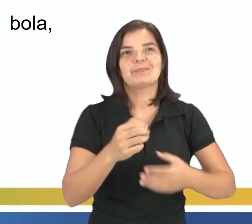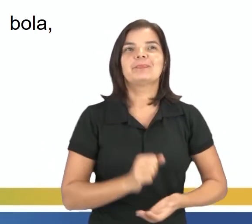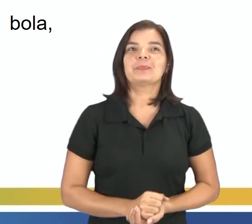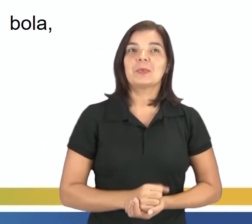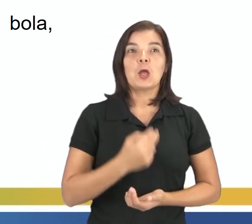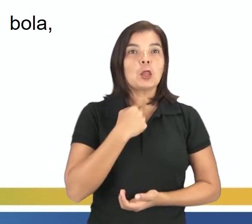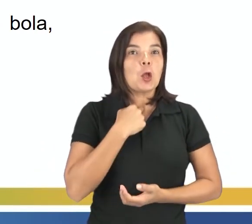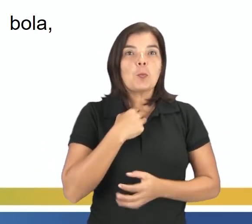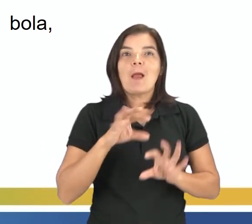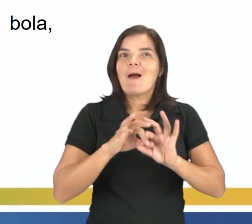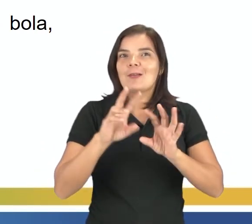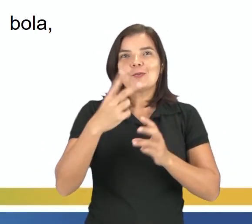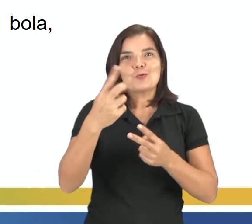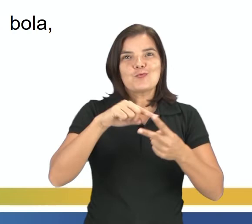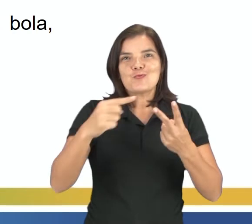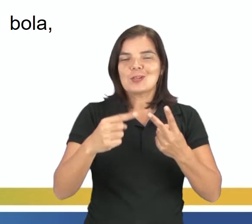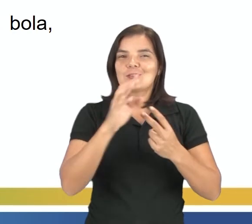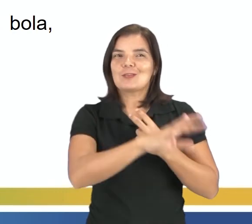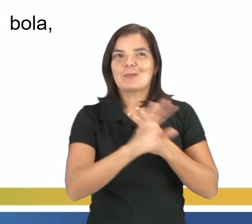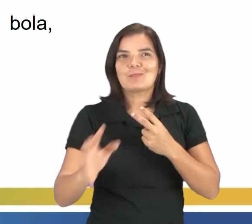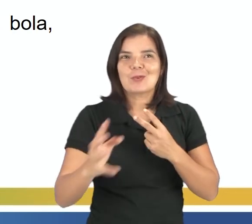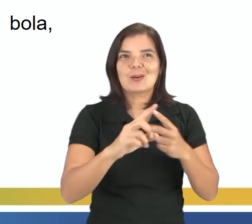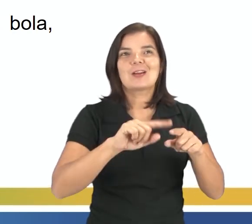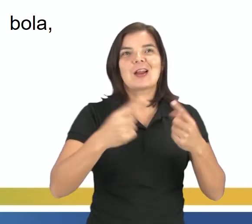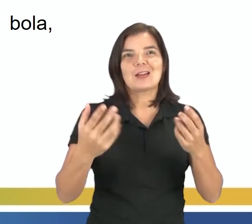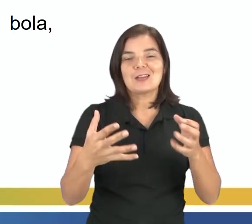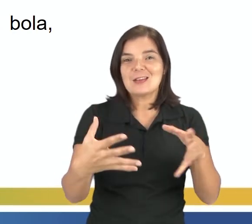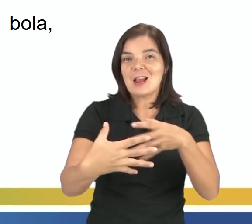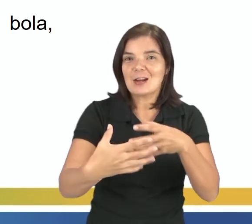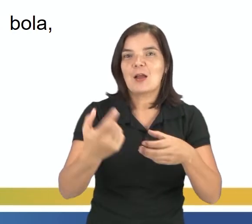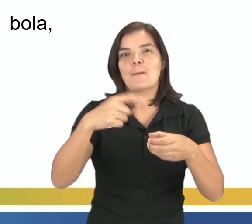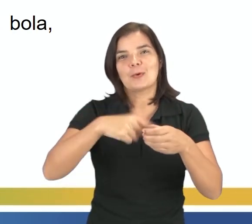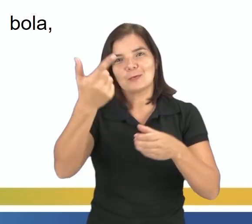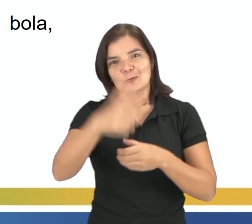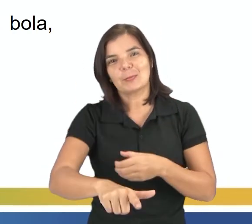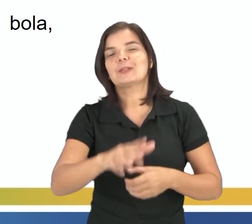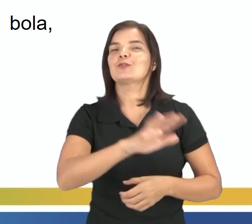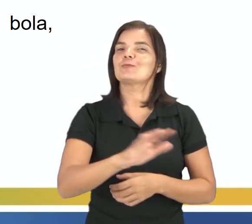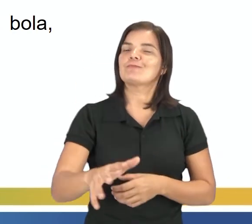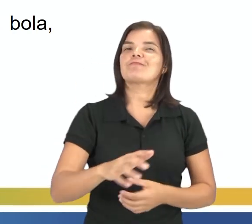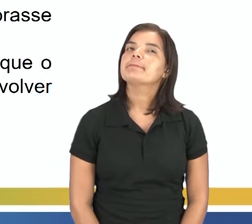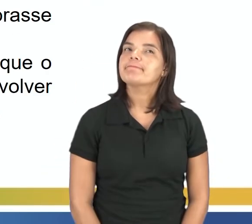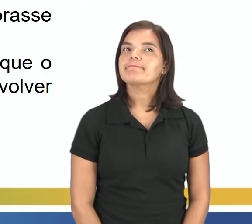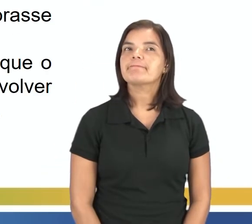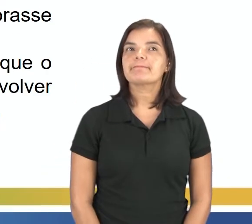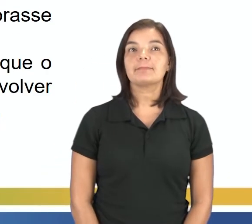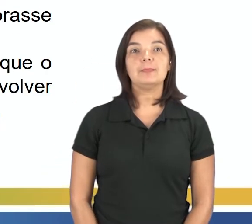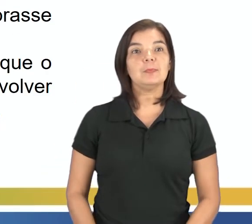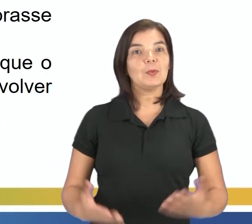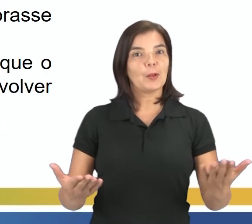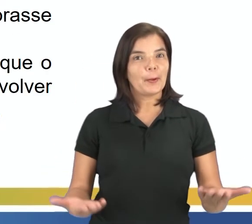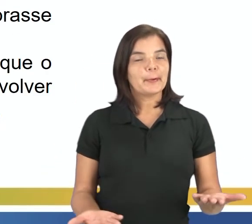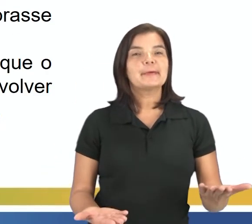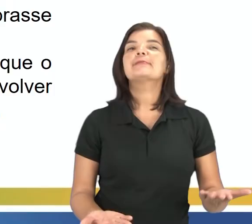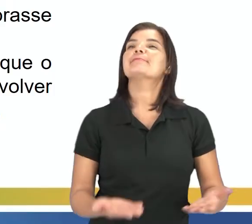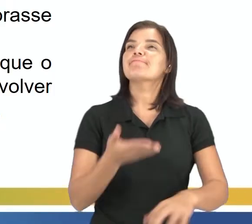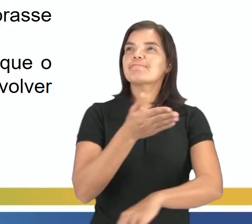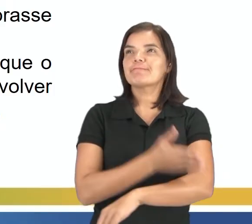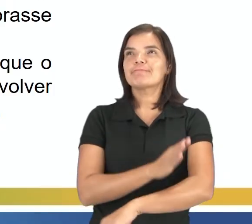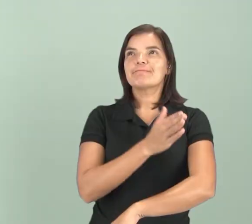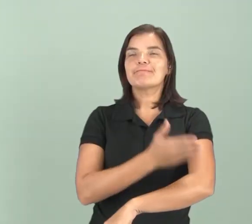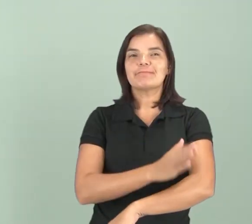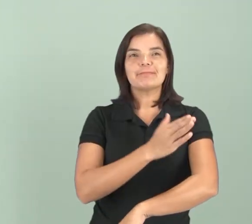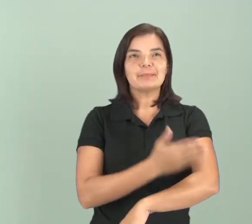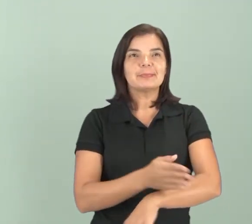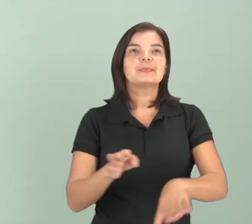quadra. Não é permitido realizar 2 saídas, bater a bola, agarrar e bater a bola novamente. Então agora vamos